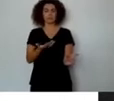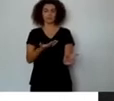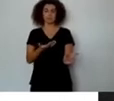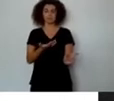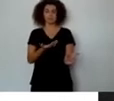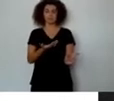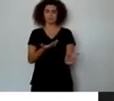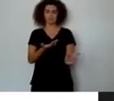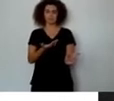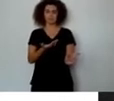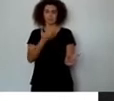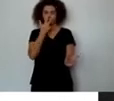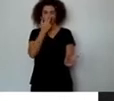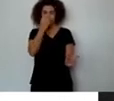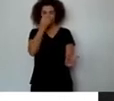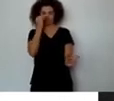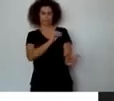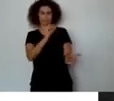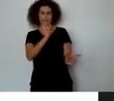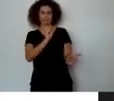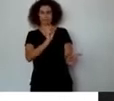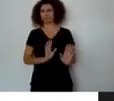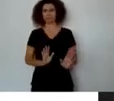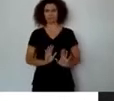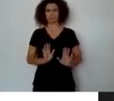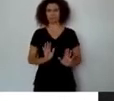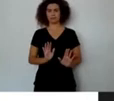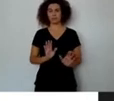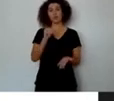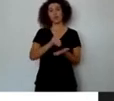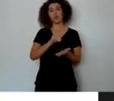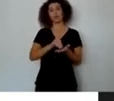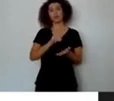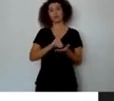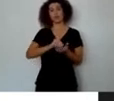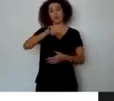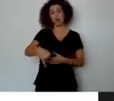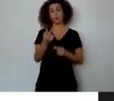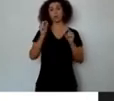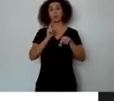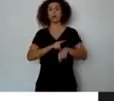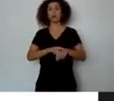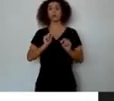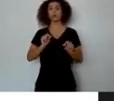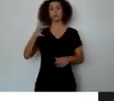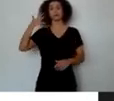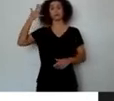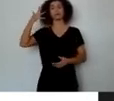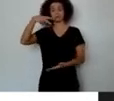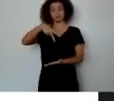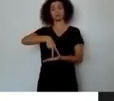mal abordada e a gente ainda tem poucos espaços de fala. E eu acho muito importante